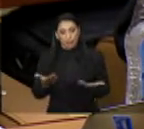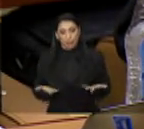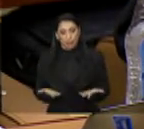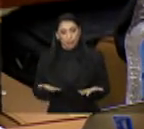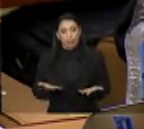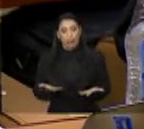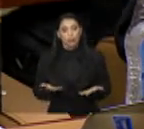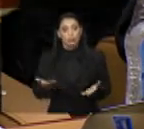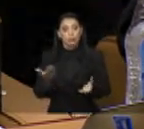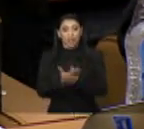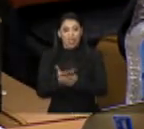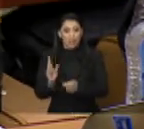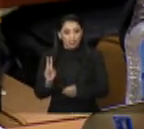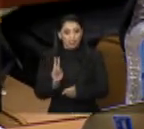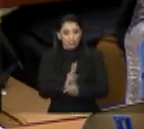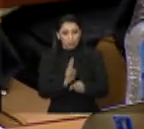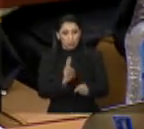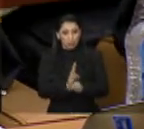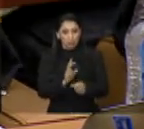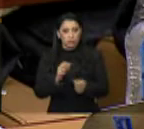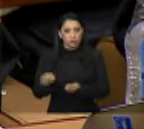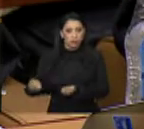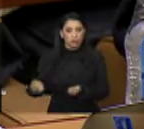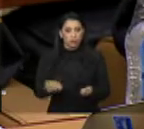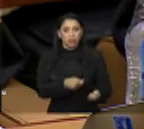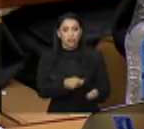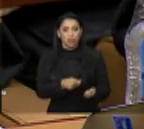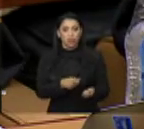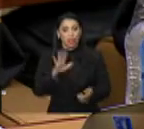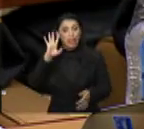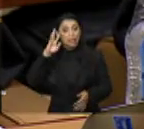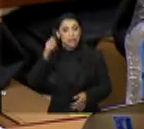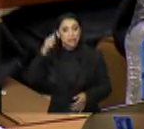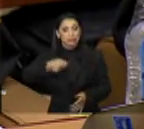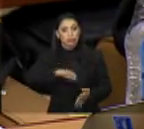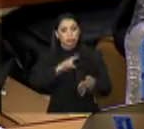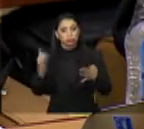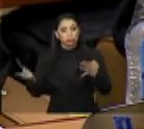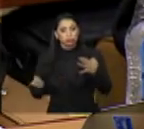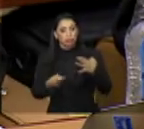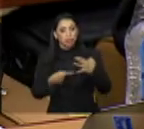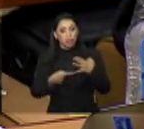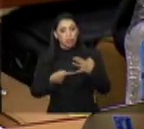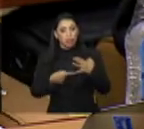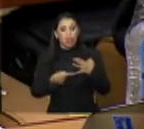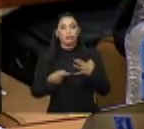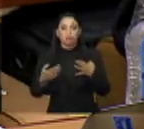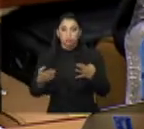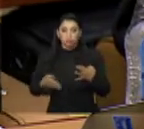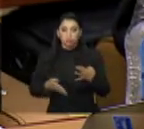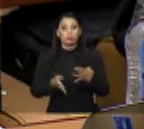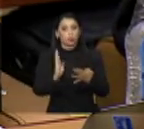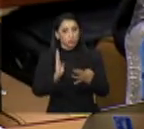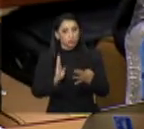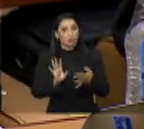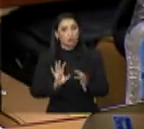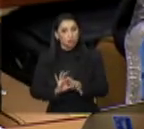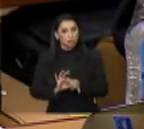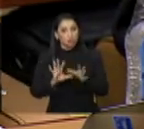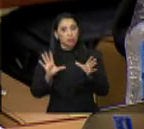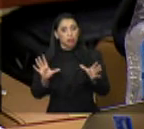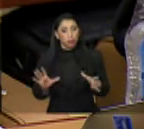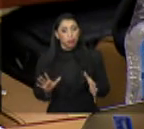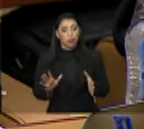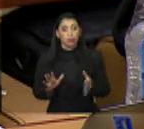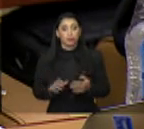deferido a liminar a sentença de primeiro grau foi no sentido da procedência concedendo-se a